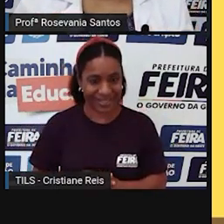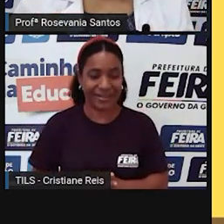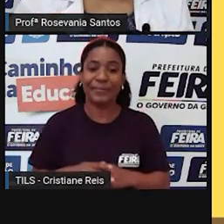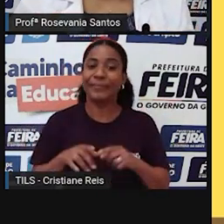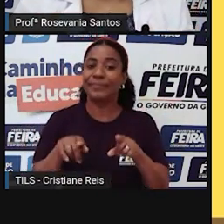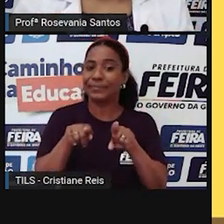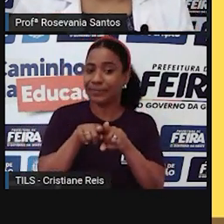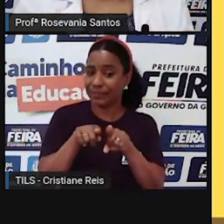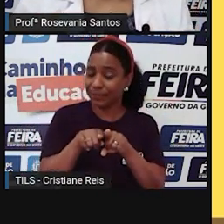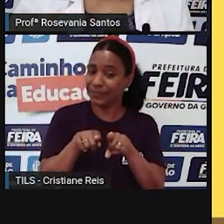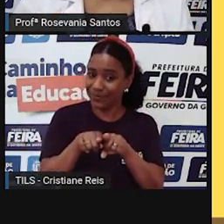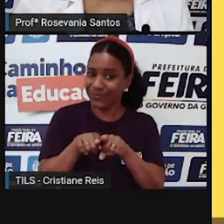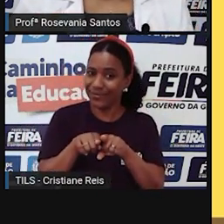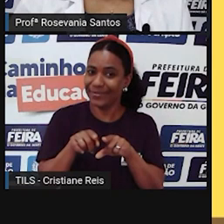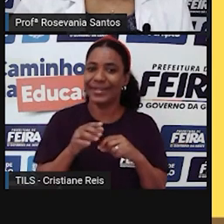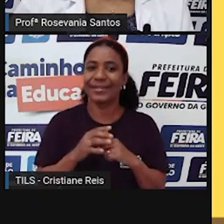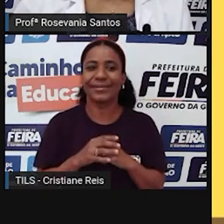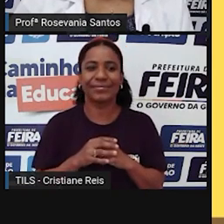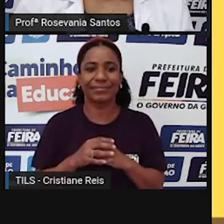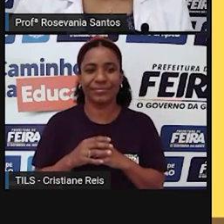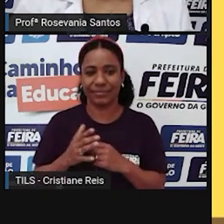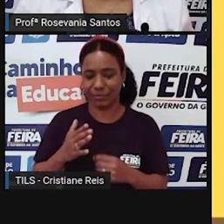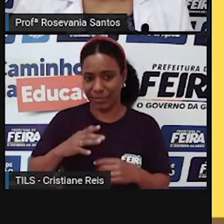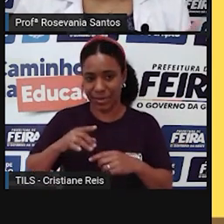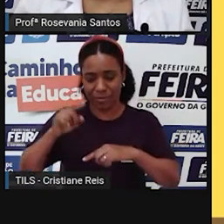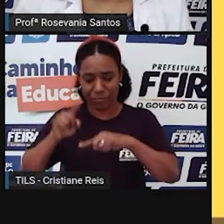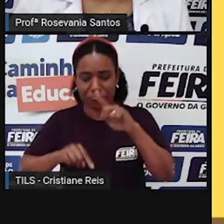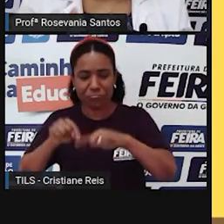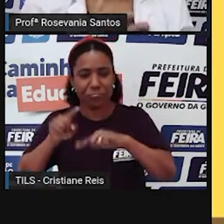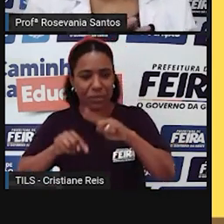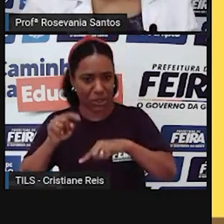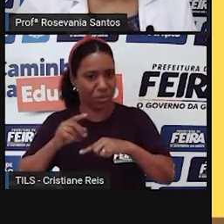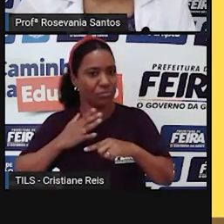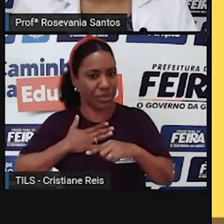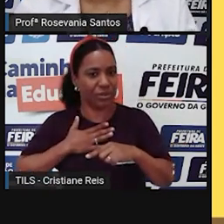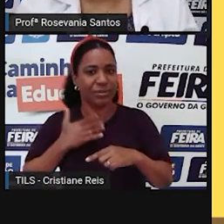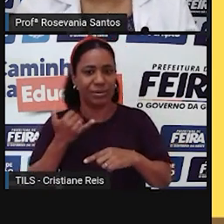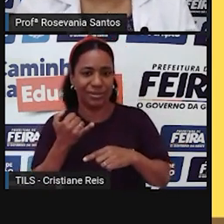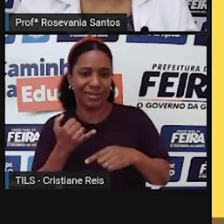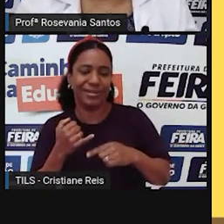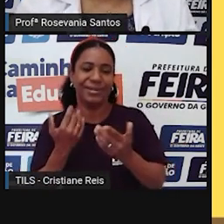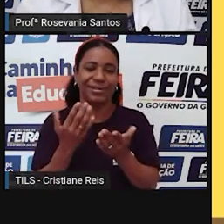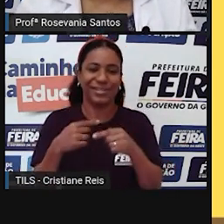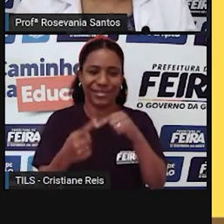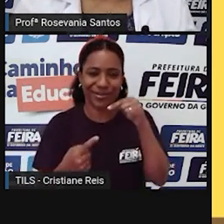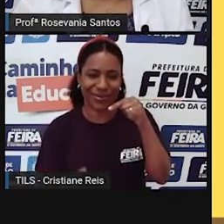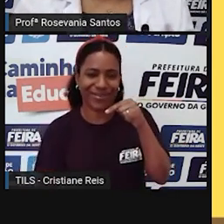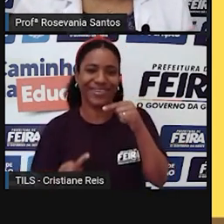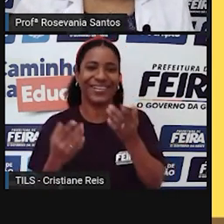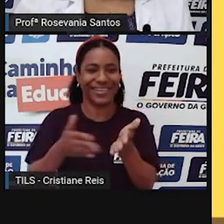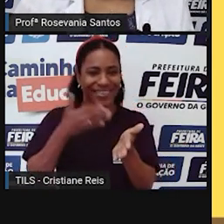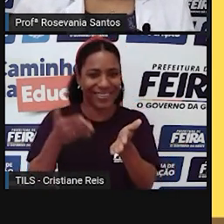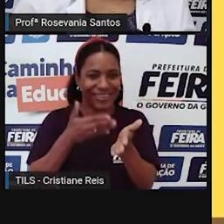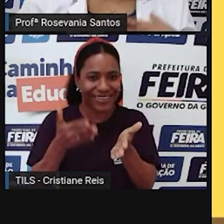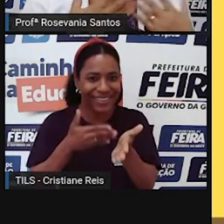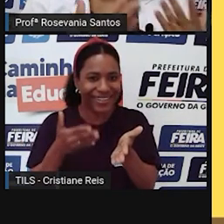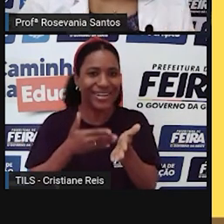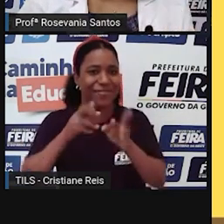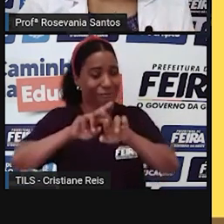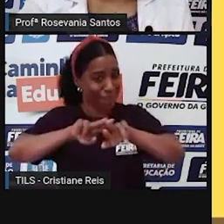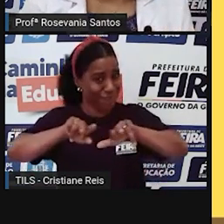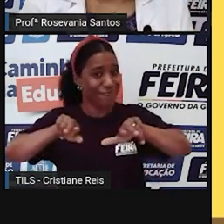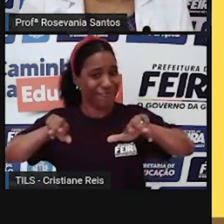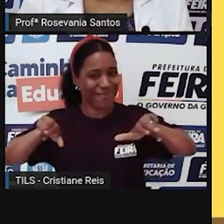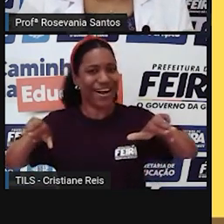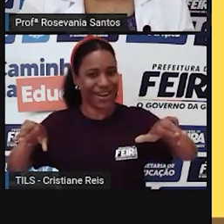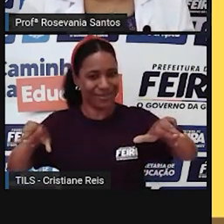exemplo, eu não vou pegar o meu material didático, livro, caderno, caneta, e vou para a igreja. Vou? Não. Para a igreja eu já vou levar um